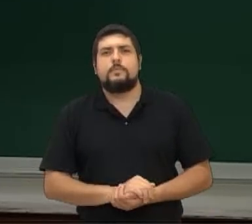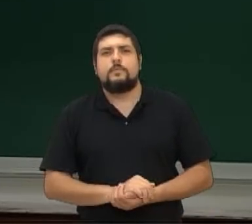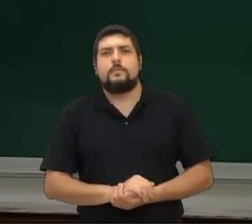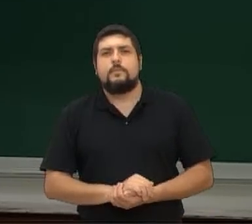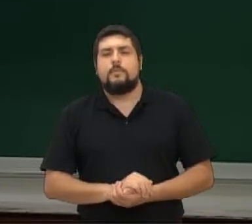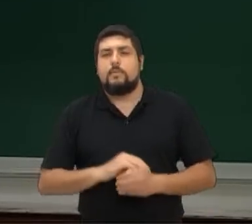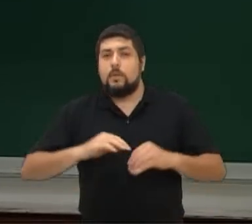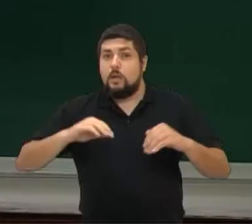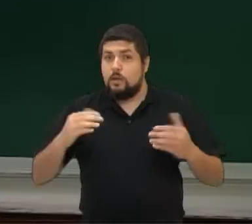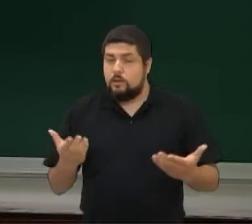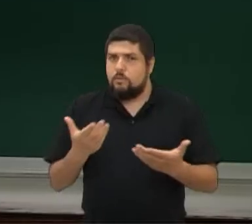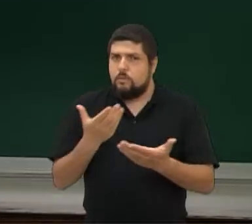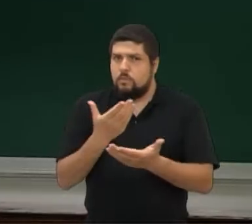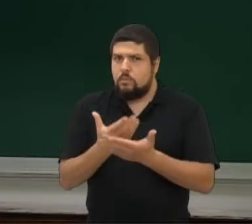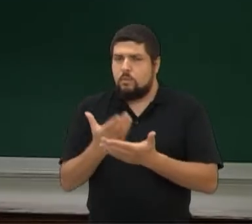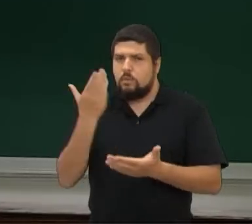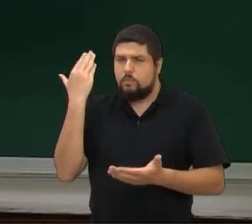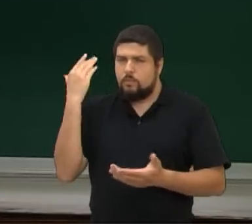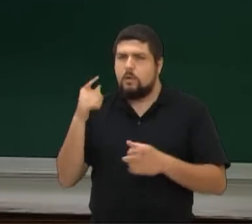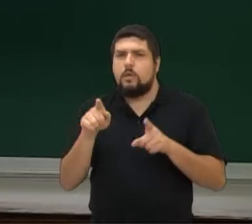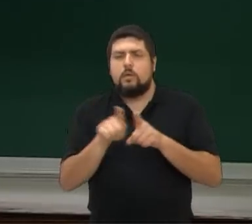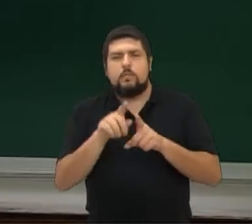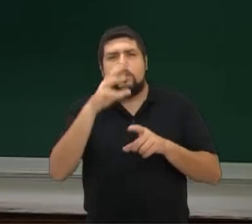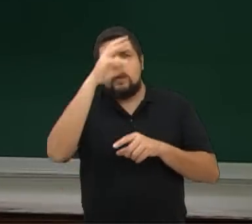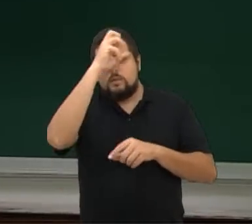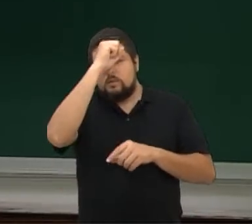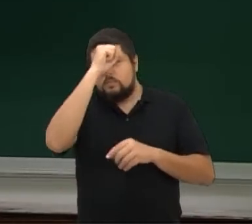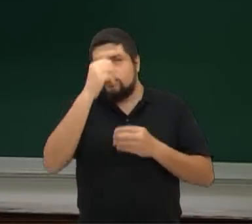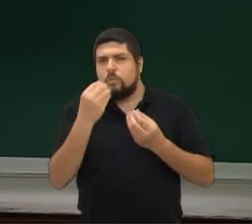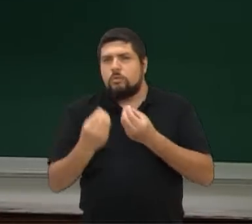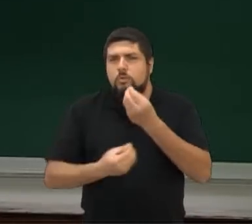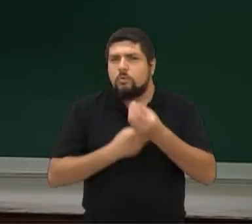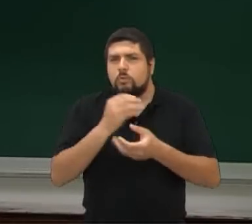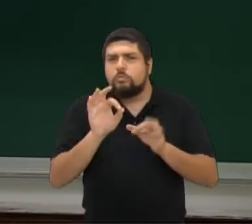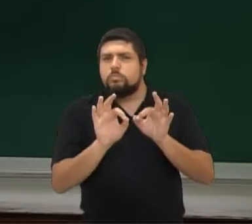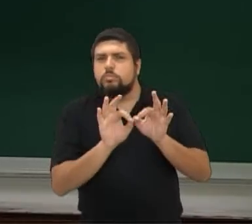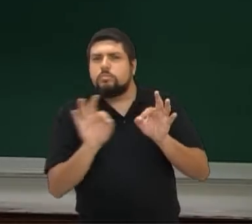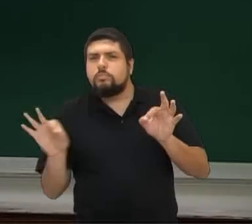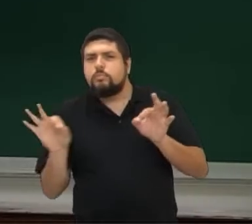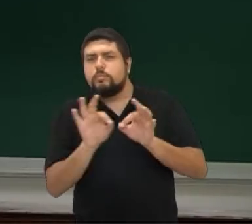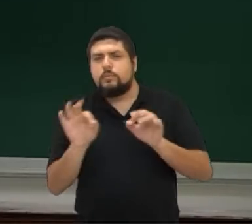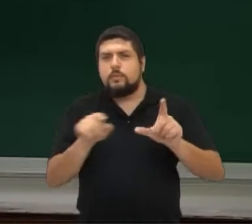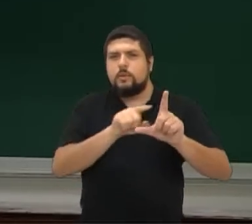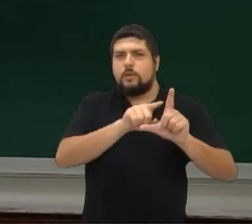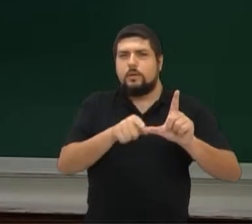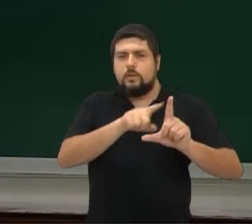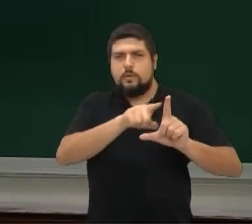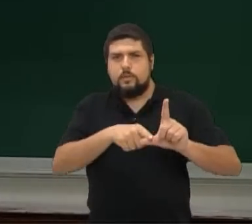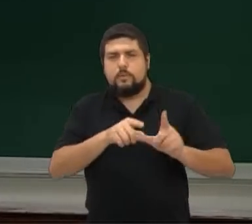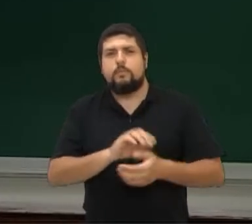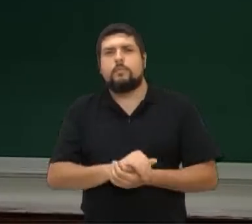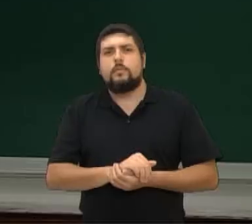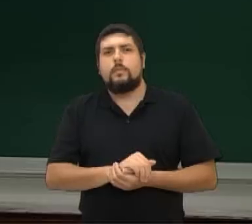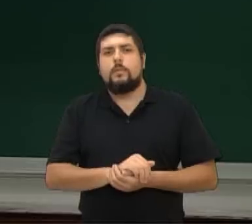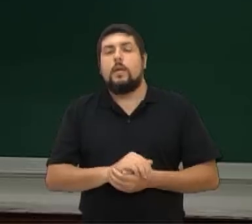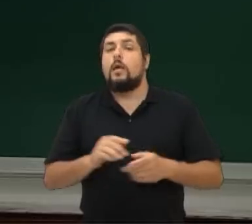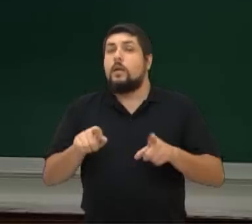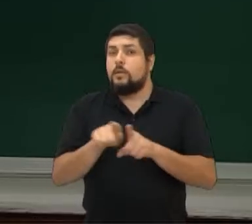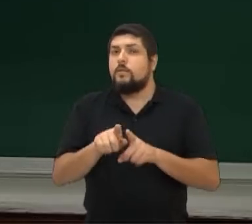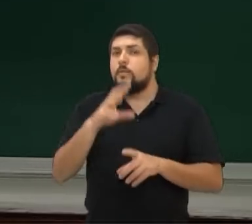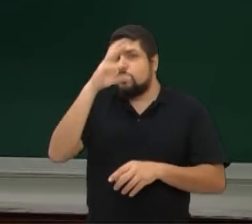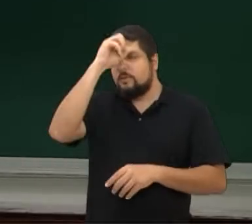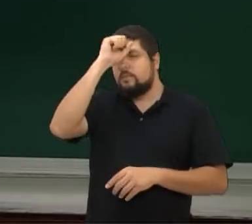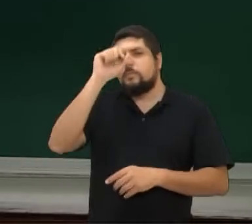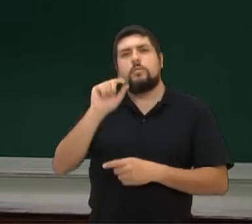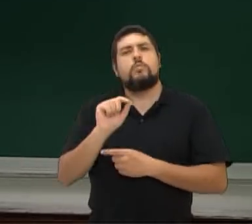também aprendemos como é que a gente faz para medir um ângulo, né? Qual é a medida desse ângulo. E nós